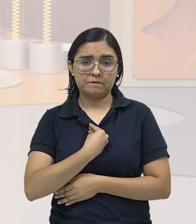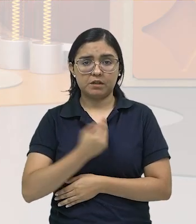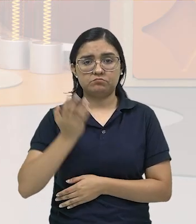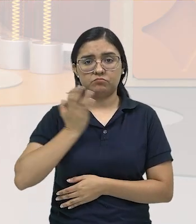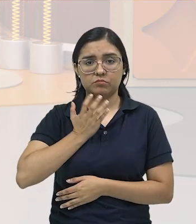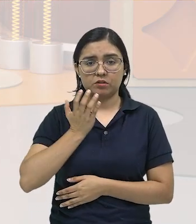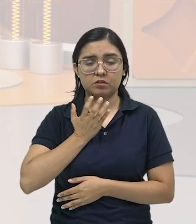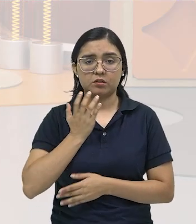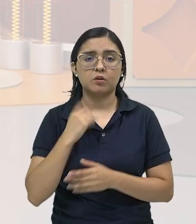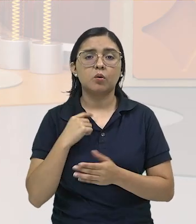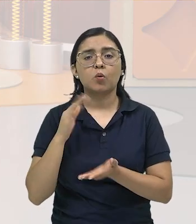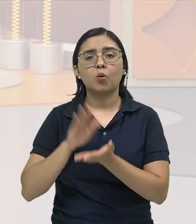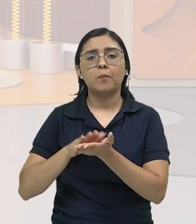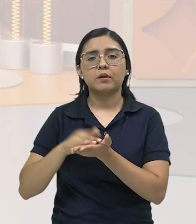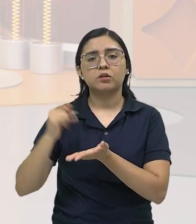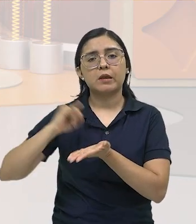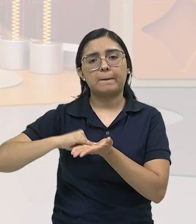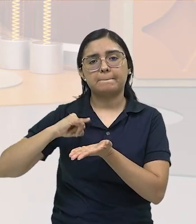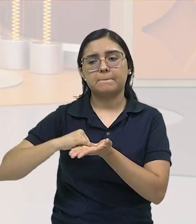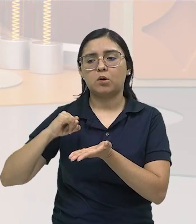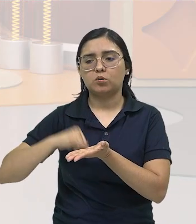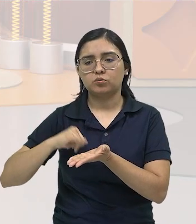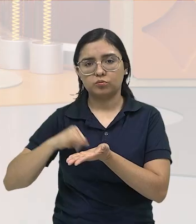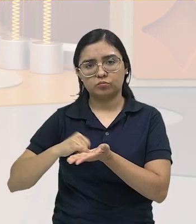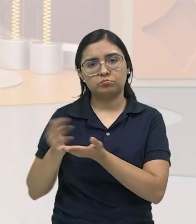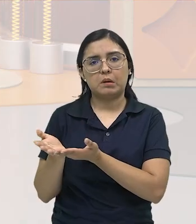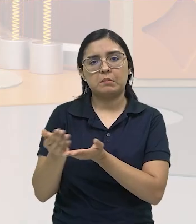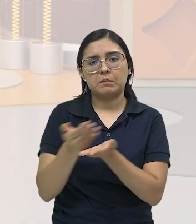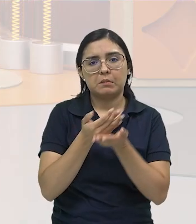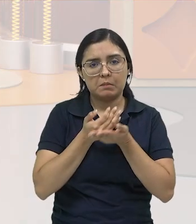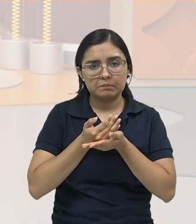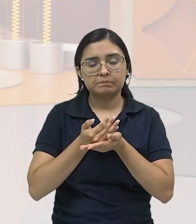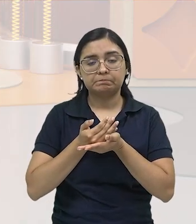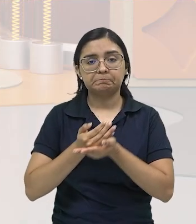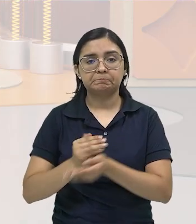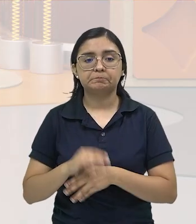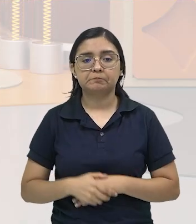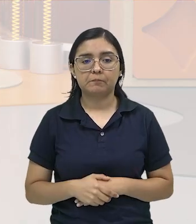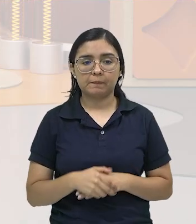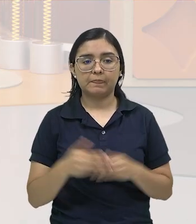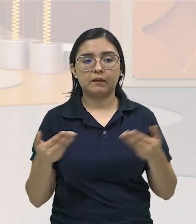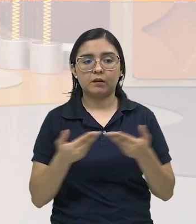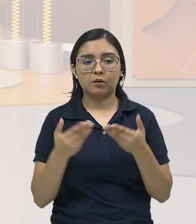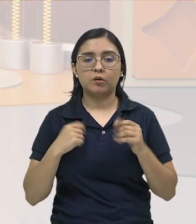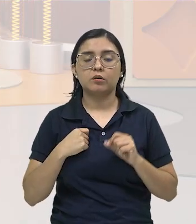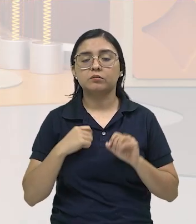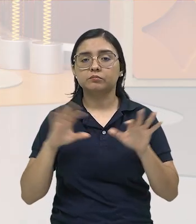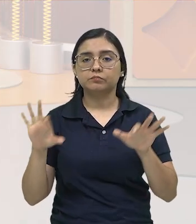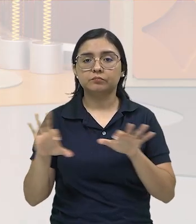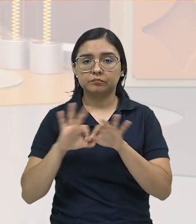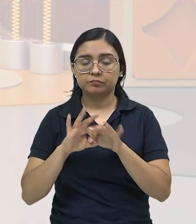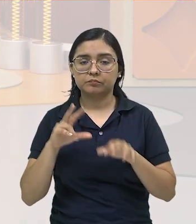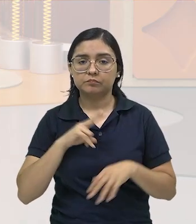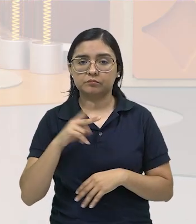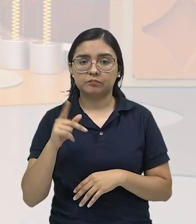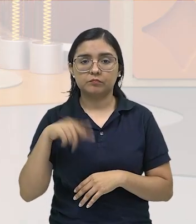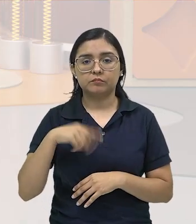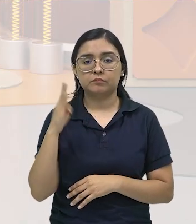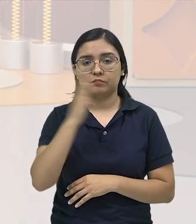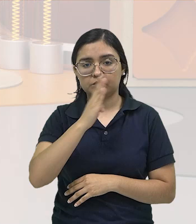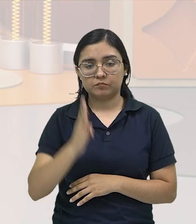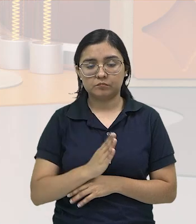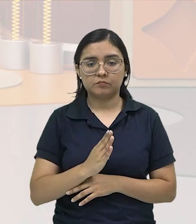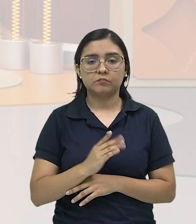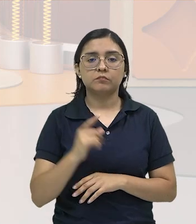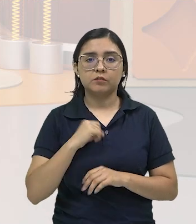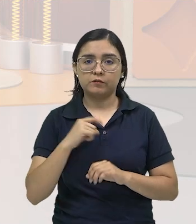custeado pelos impostos que são cobrados pelos súditos, agora do Reino Unido a Portugal e Algarves, que era o Brasil, que